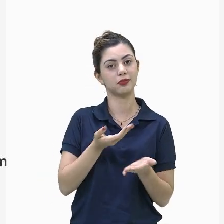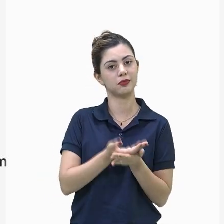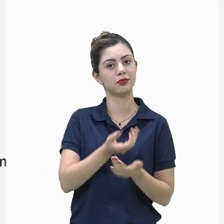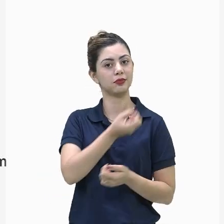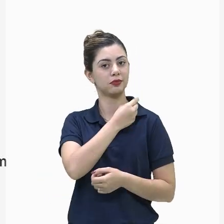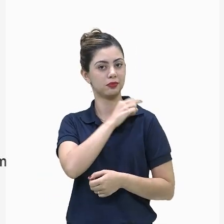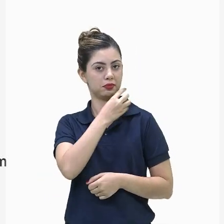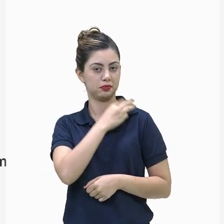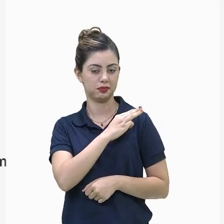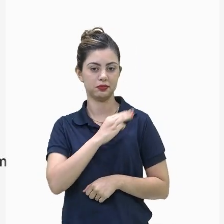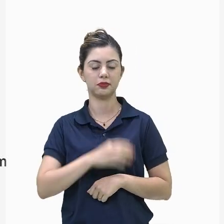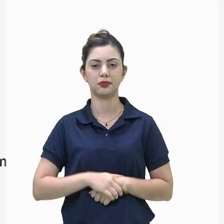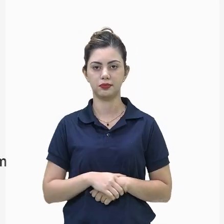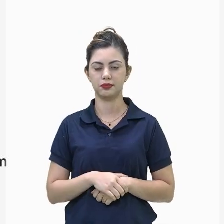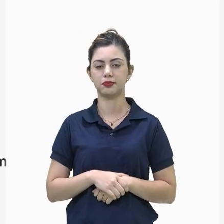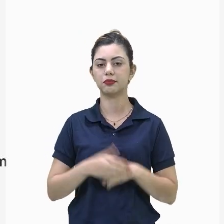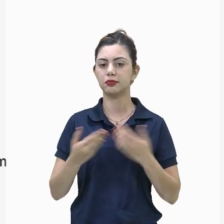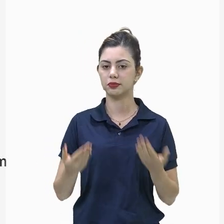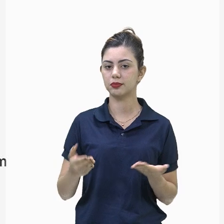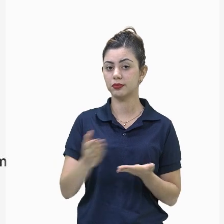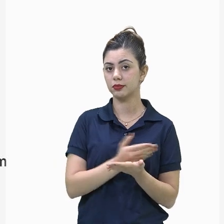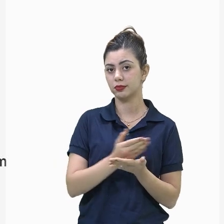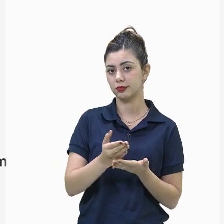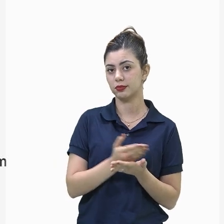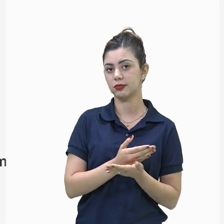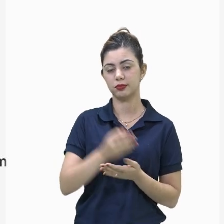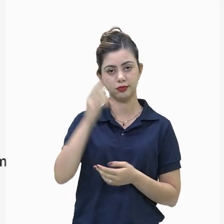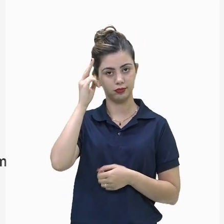Então, relembrando aí alguns